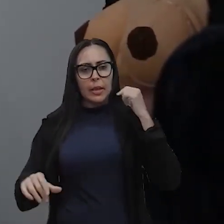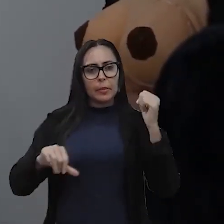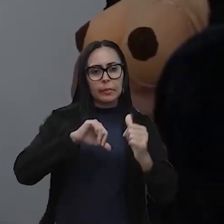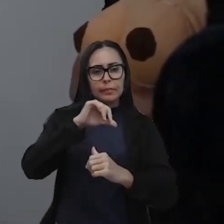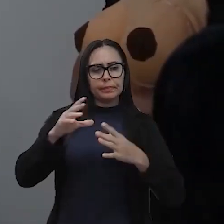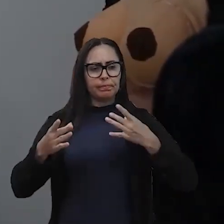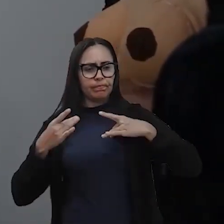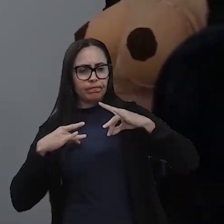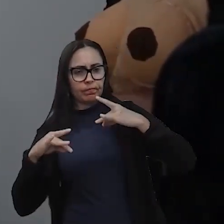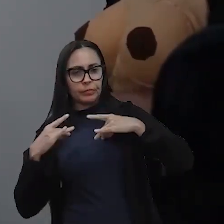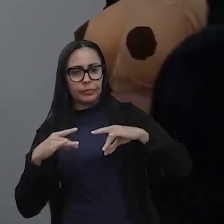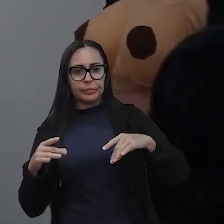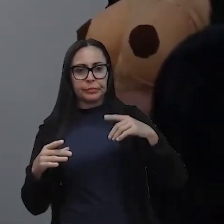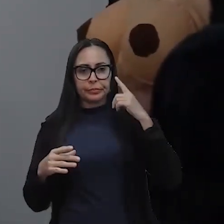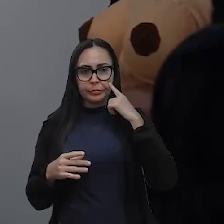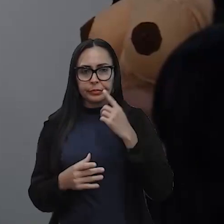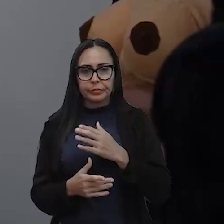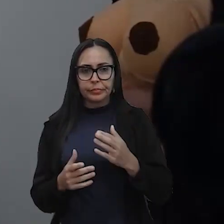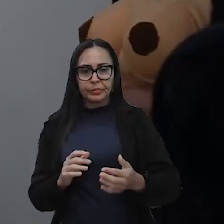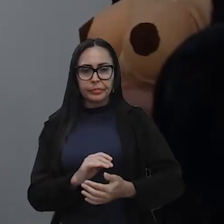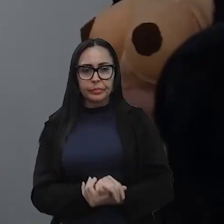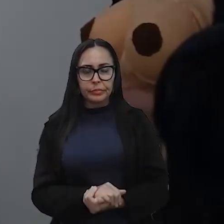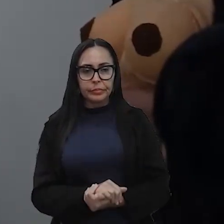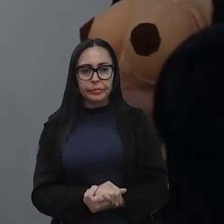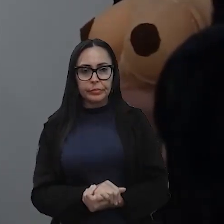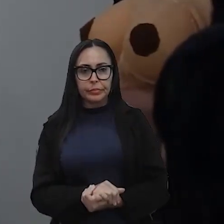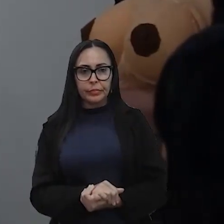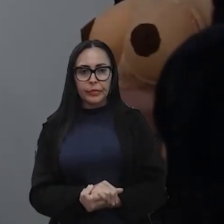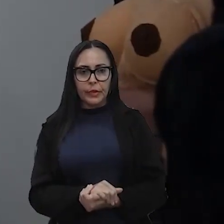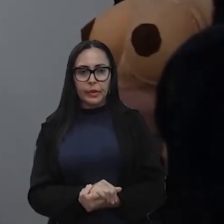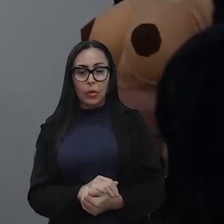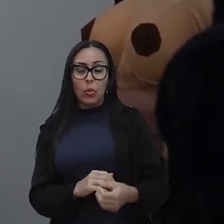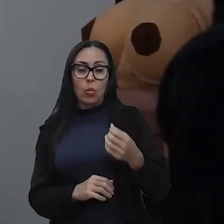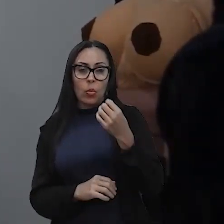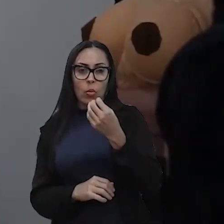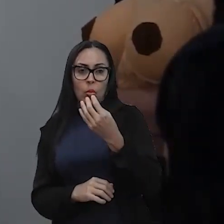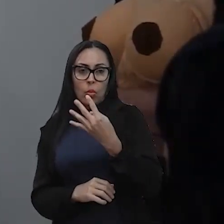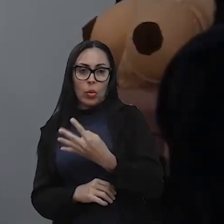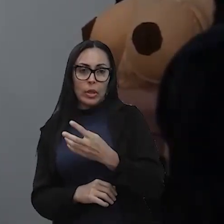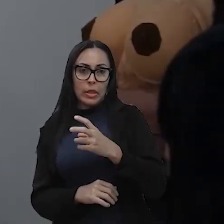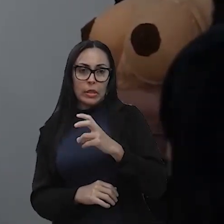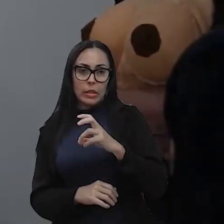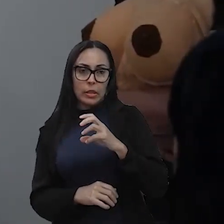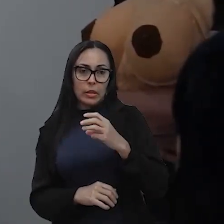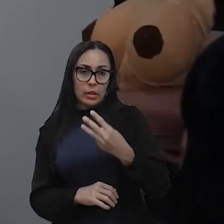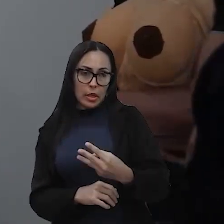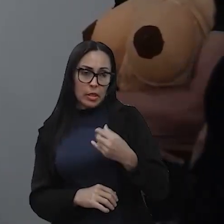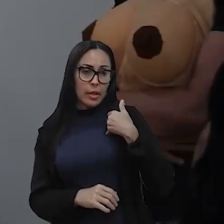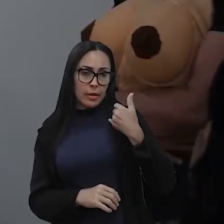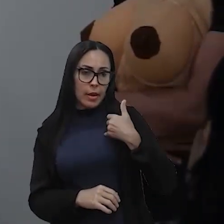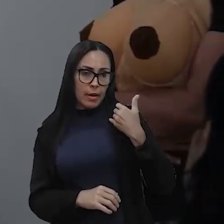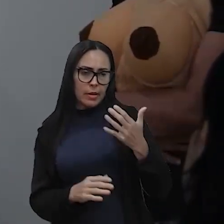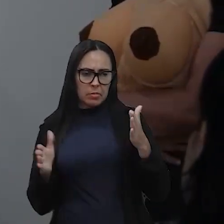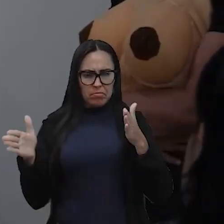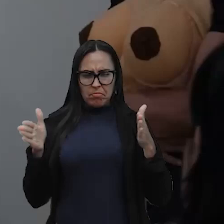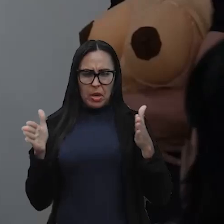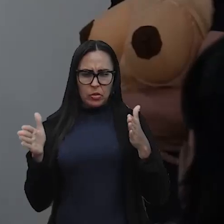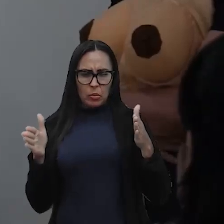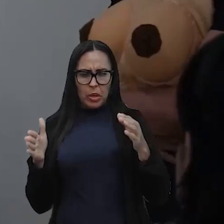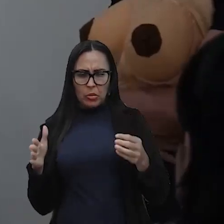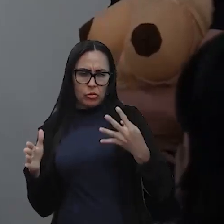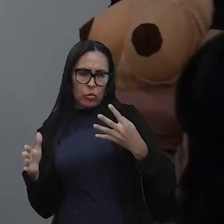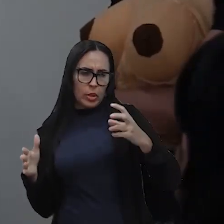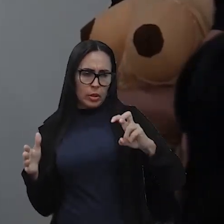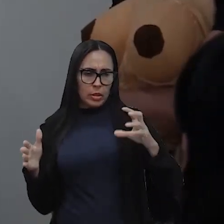entre, justamente, estou batendo na trave, ó, 43, vou fazer 45, 44, 45 agora, tal,